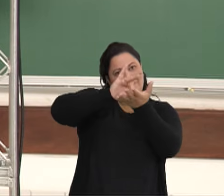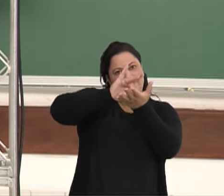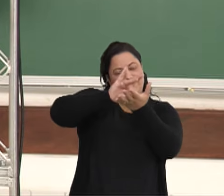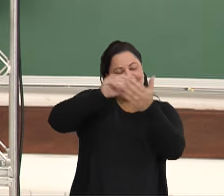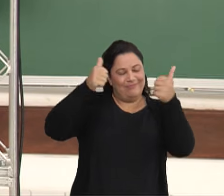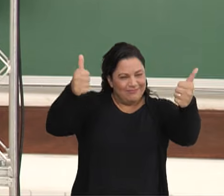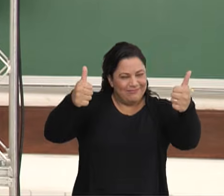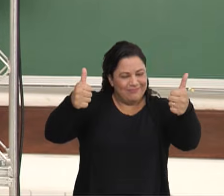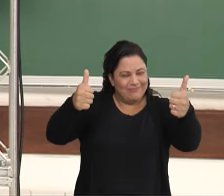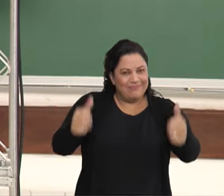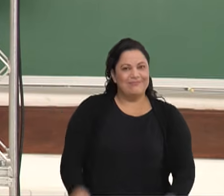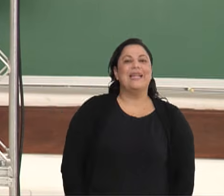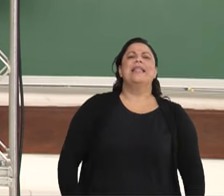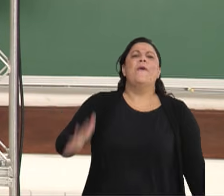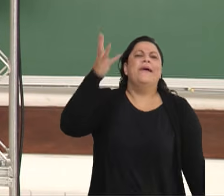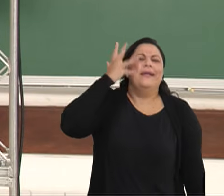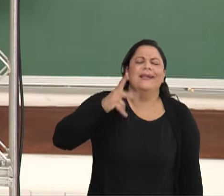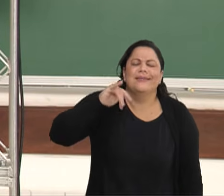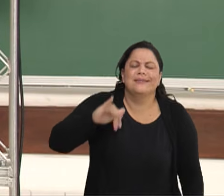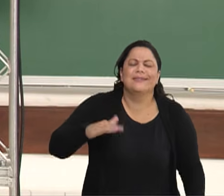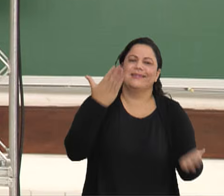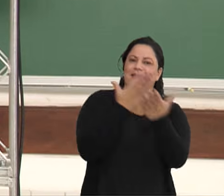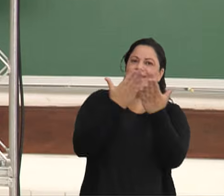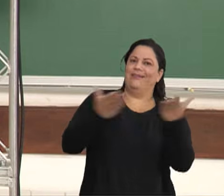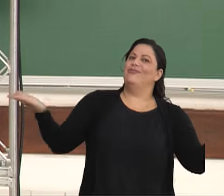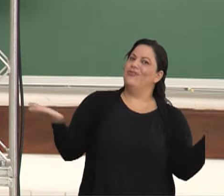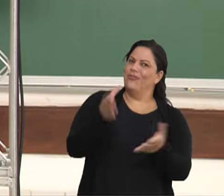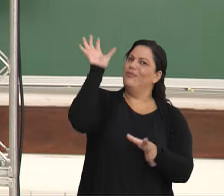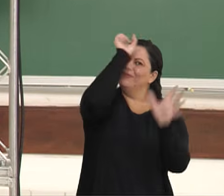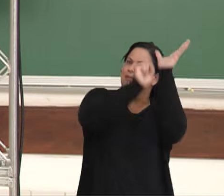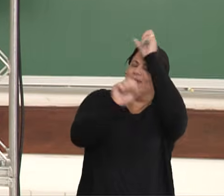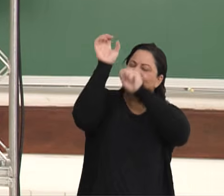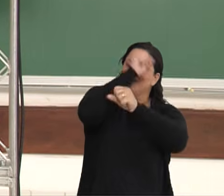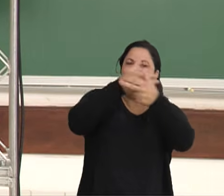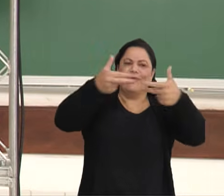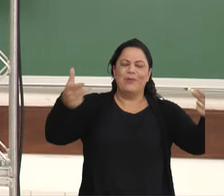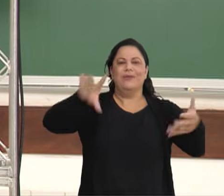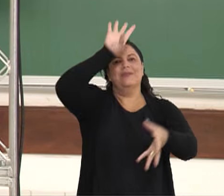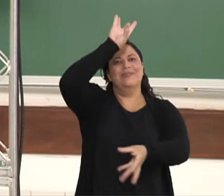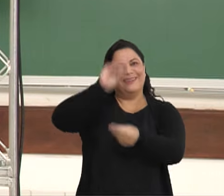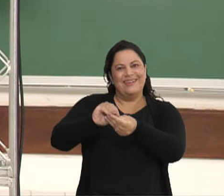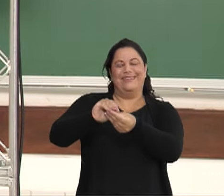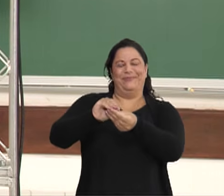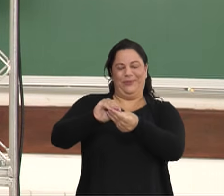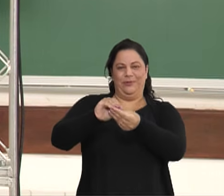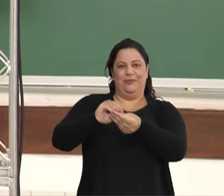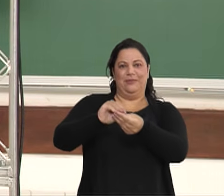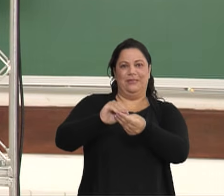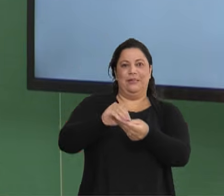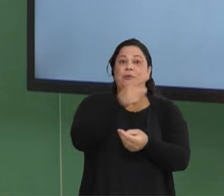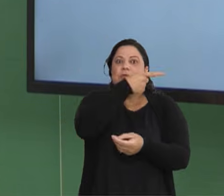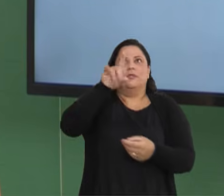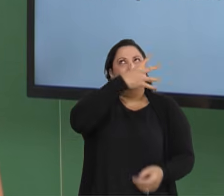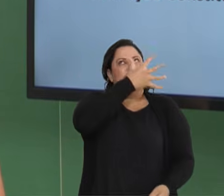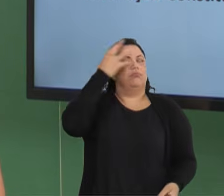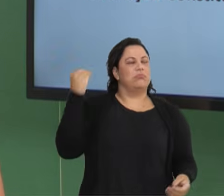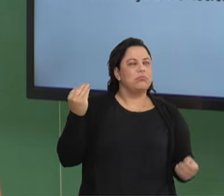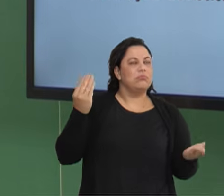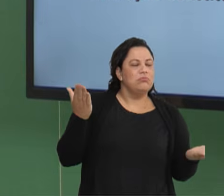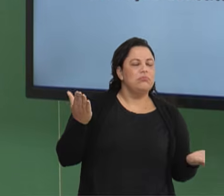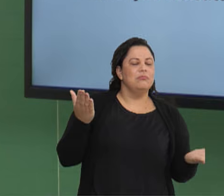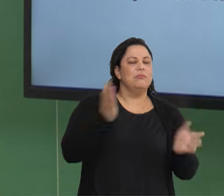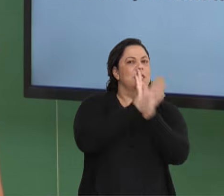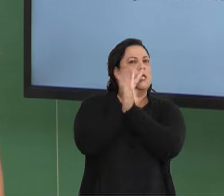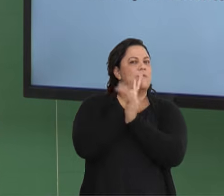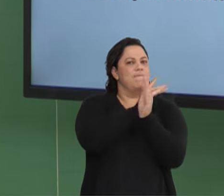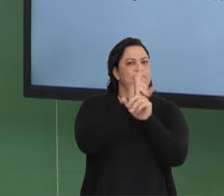na aula de hoje você aprendeu algumas coisas e a gente tem um resumo aqui para você não se perder nisso. Então, caso você não anotou,